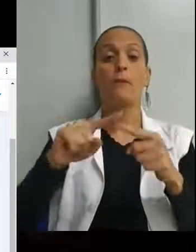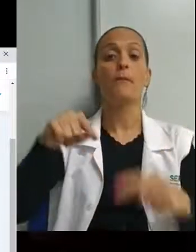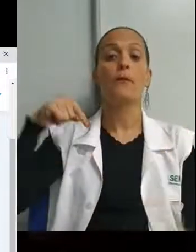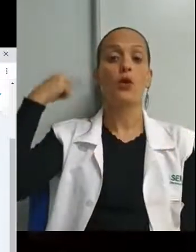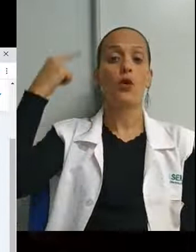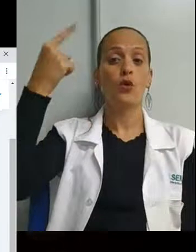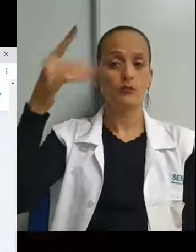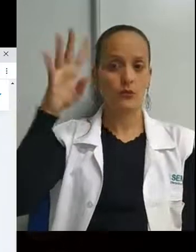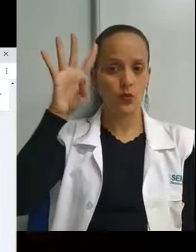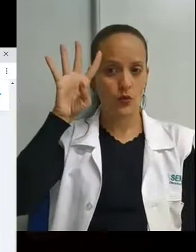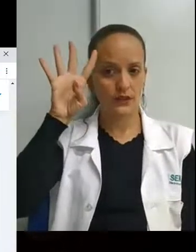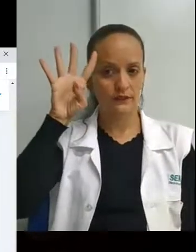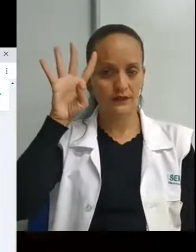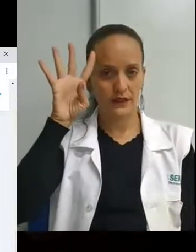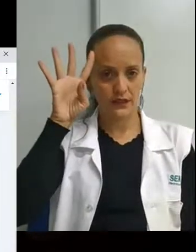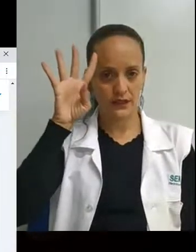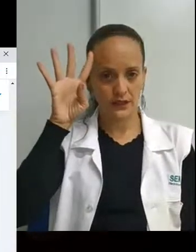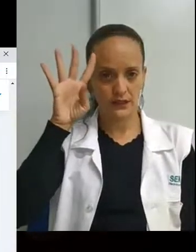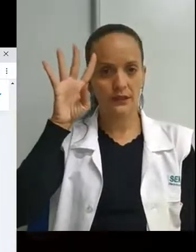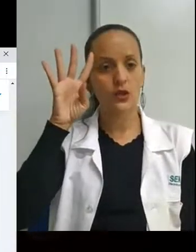curricular.